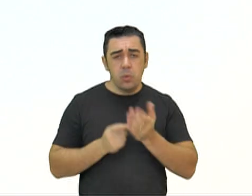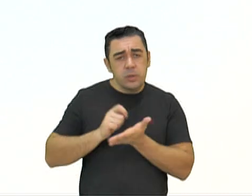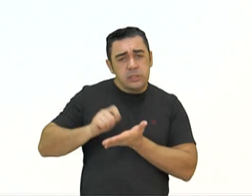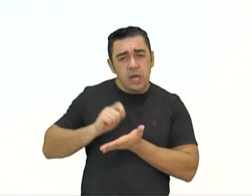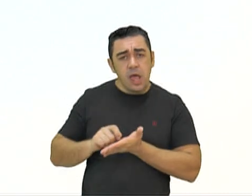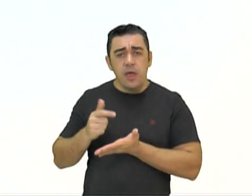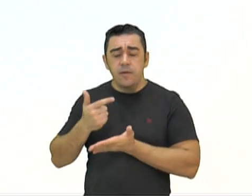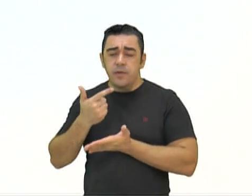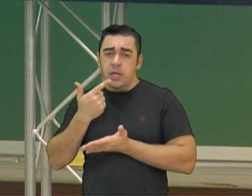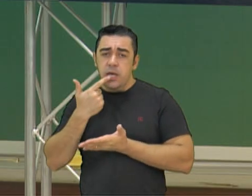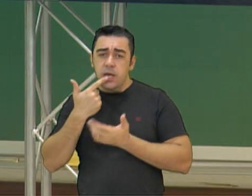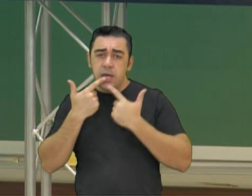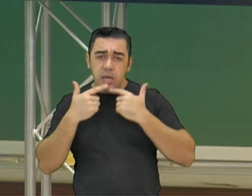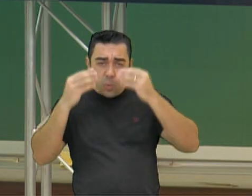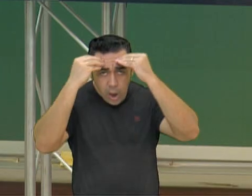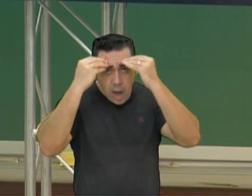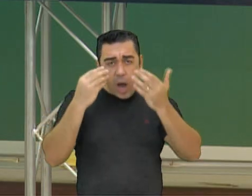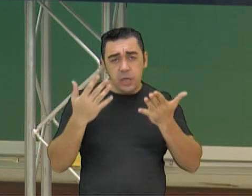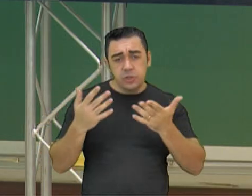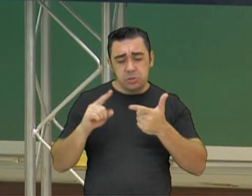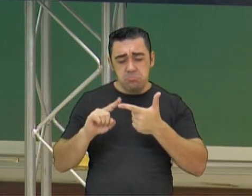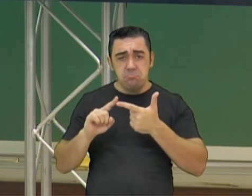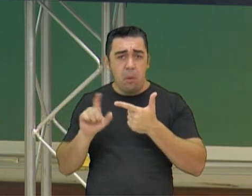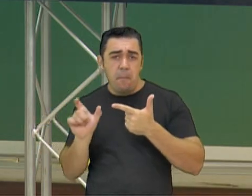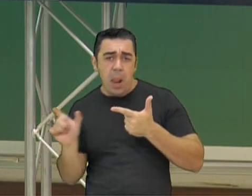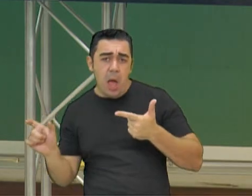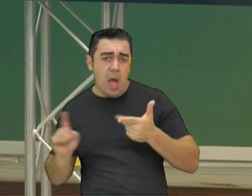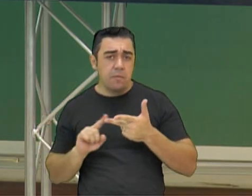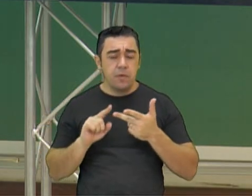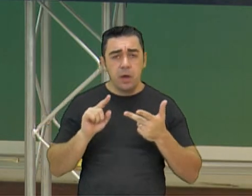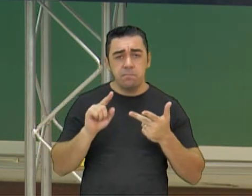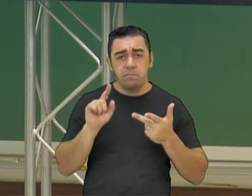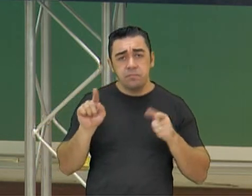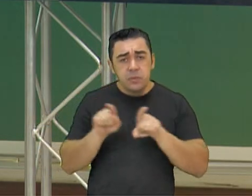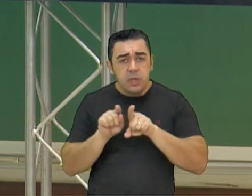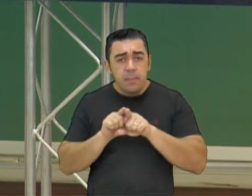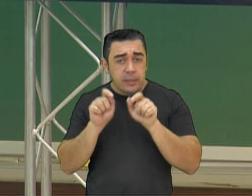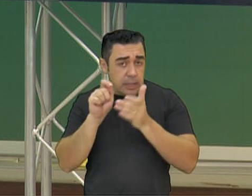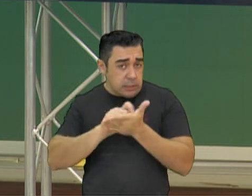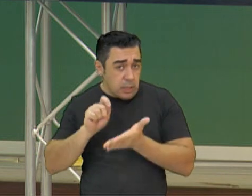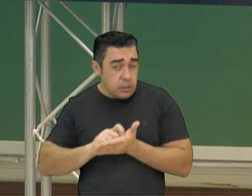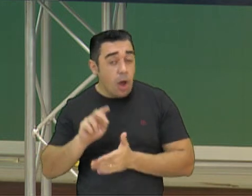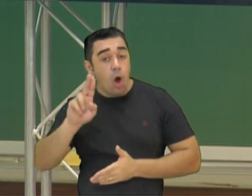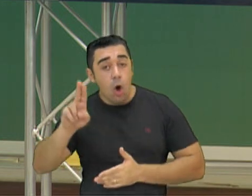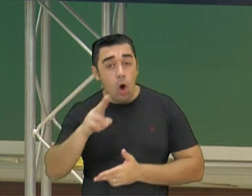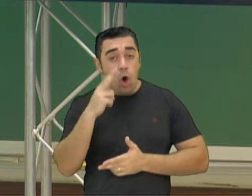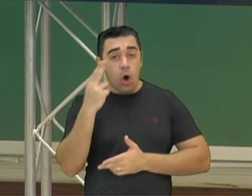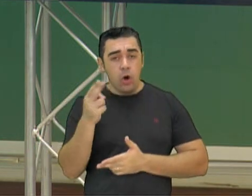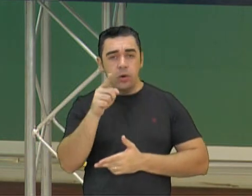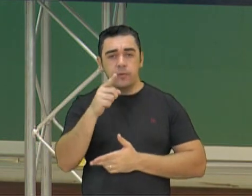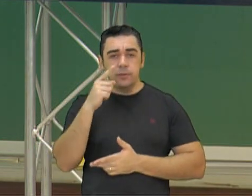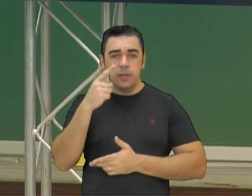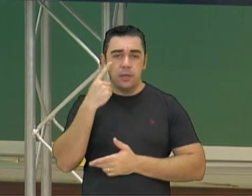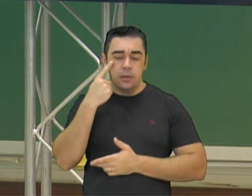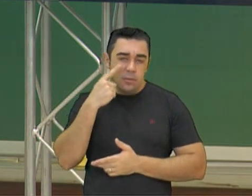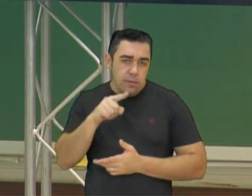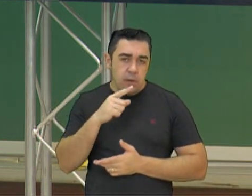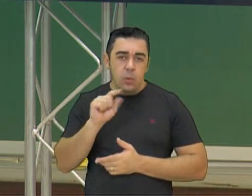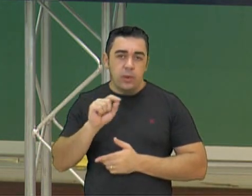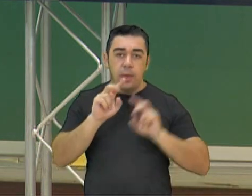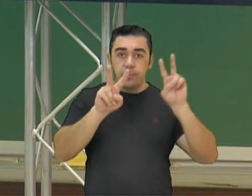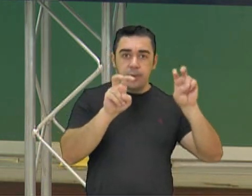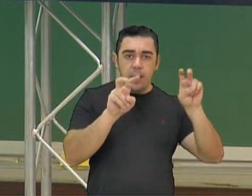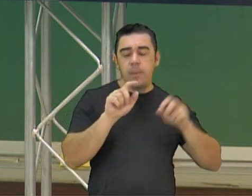a linguagem, o tipo de palavra que ele usa, enfim, aspectos da escrita. Ou você pode escolher os aspectos temáticos,